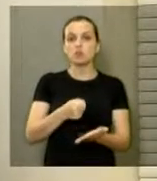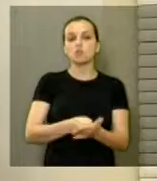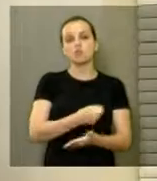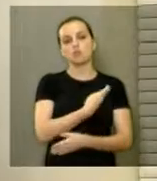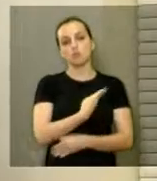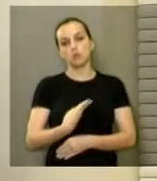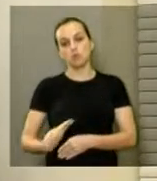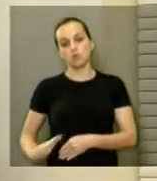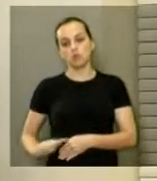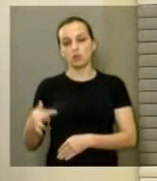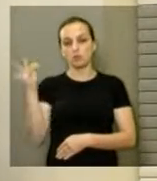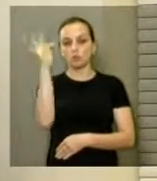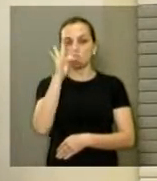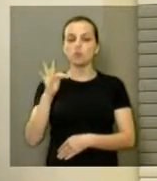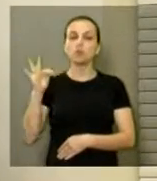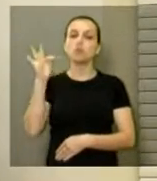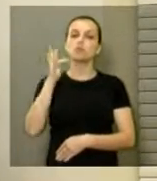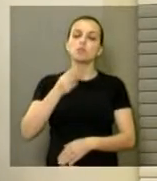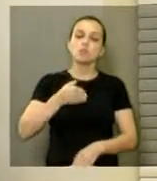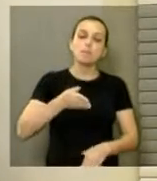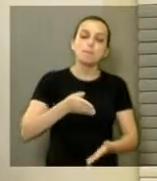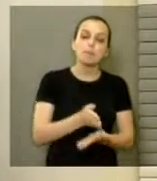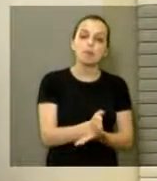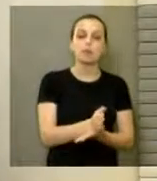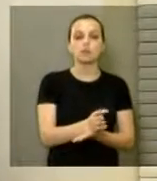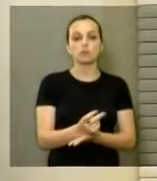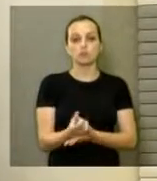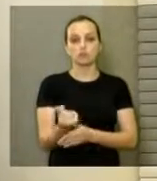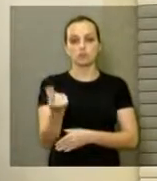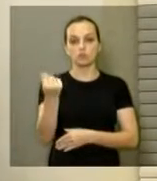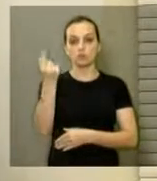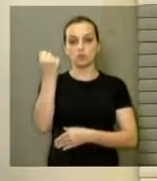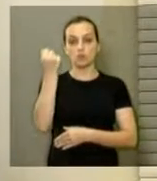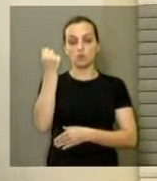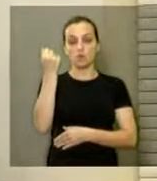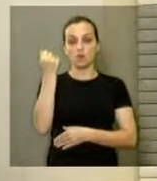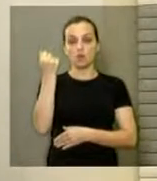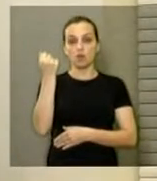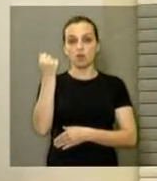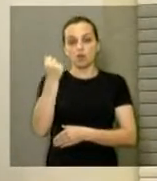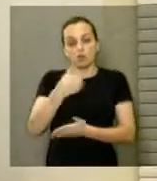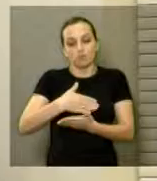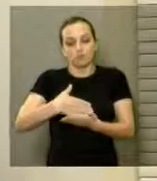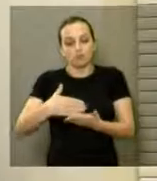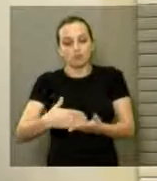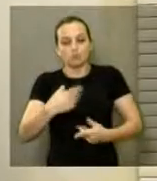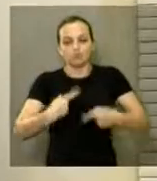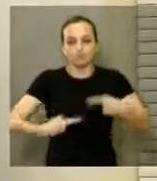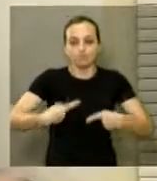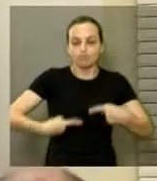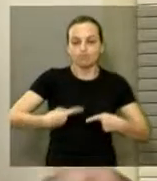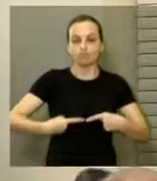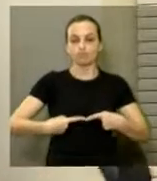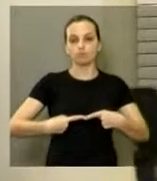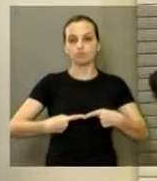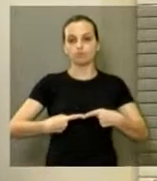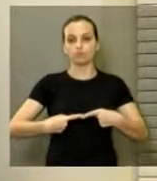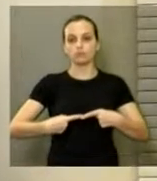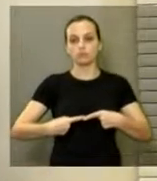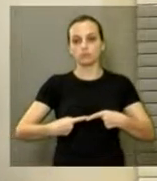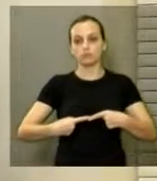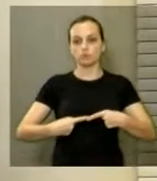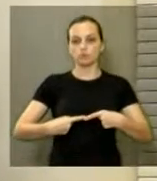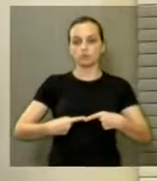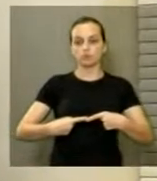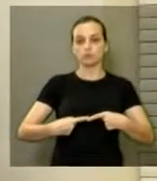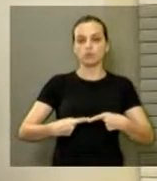governo federal para se ter acesso à verba, se desencadeou um debate, tá?